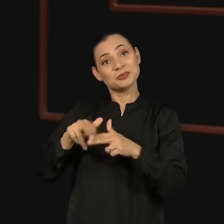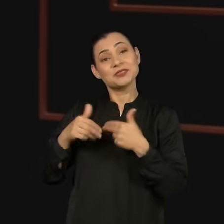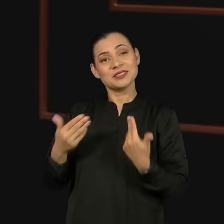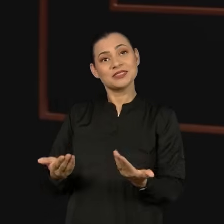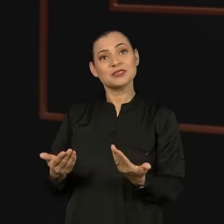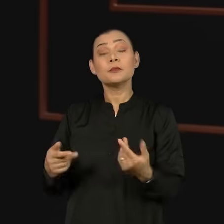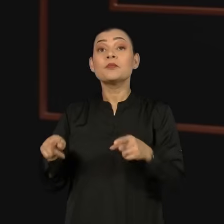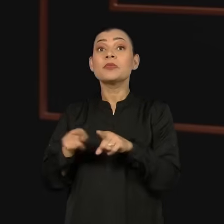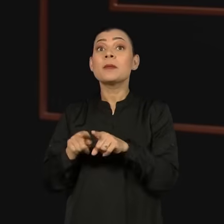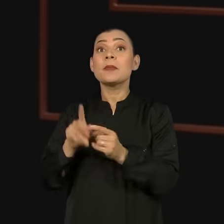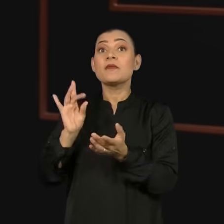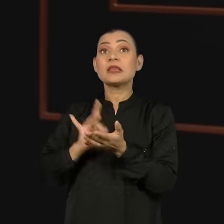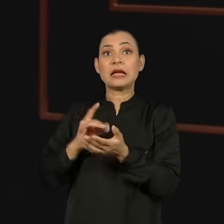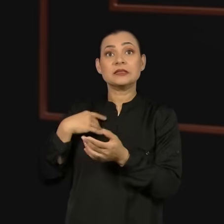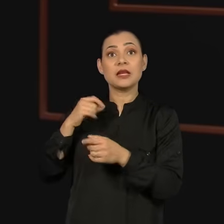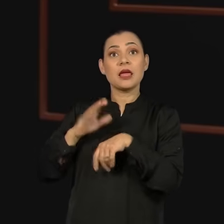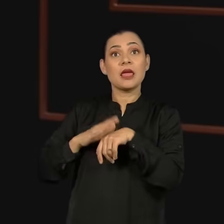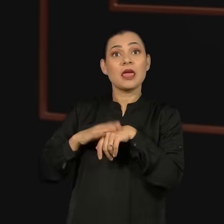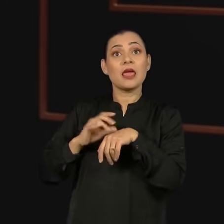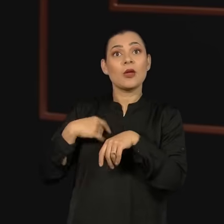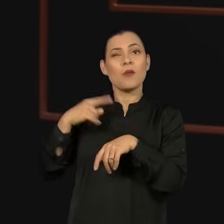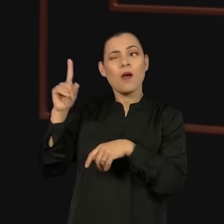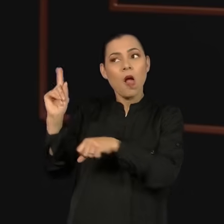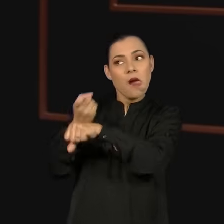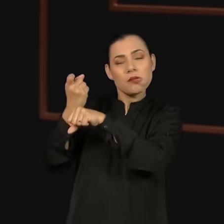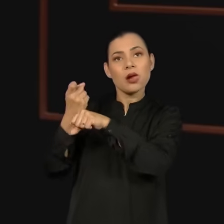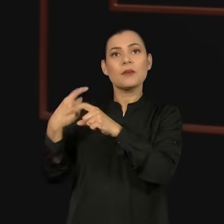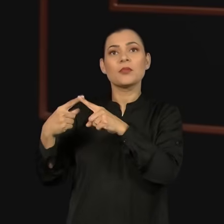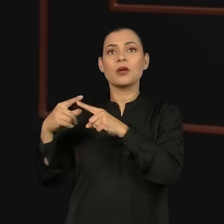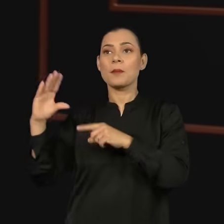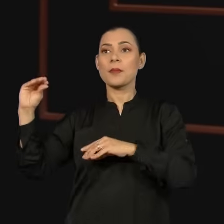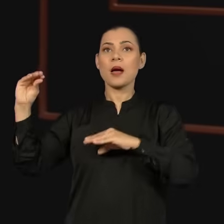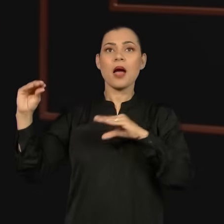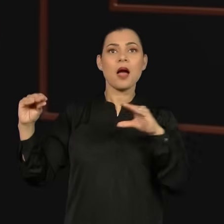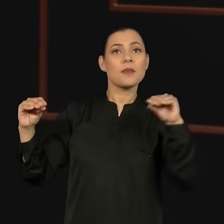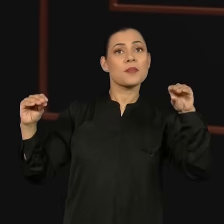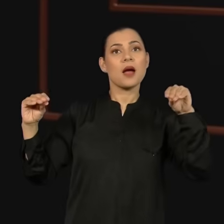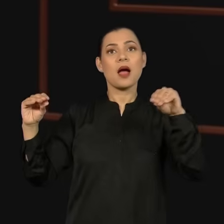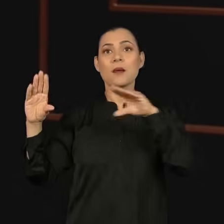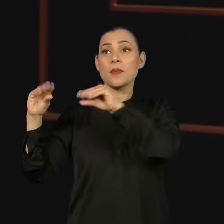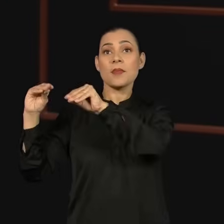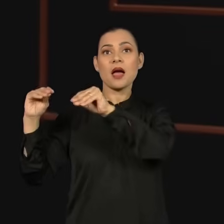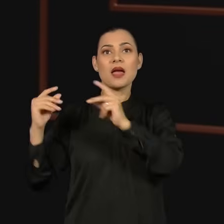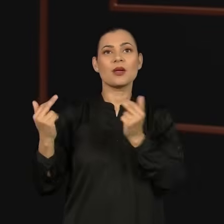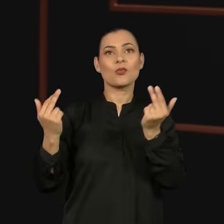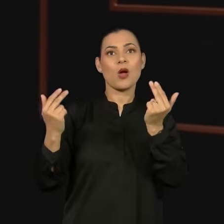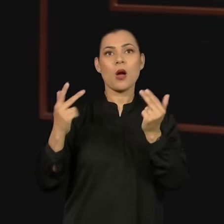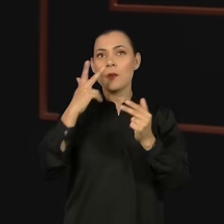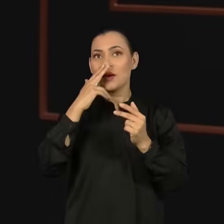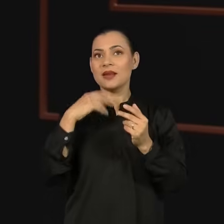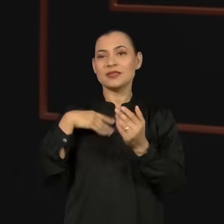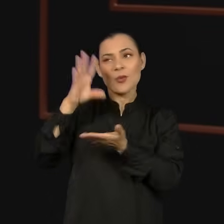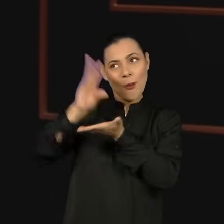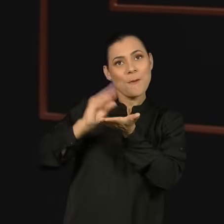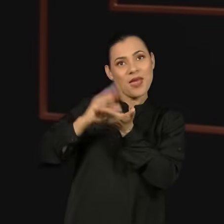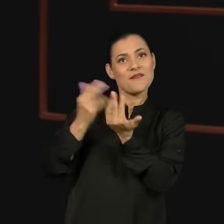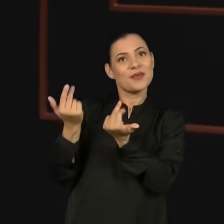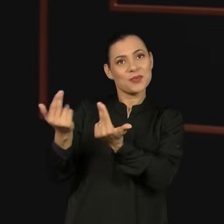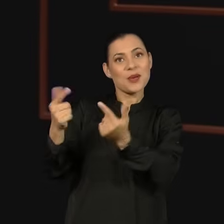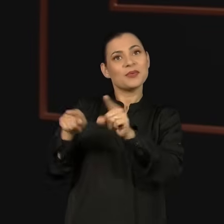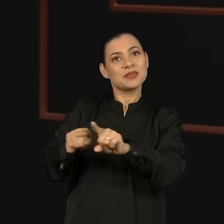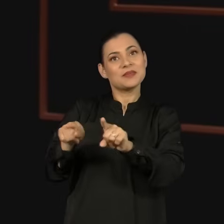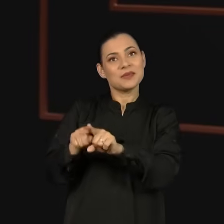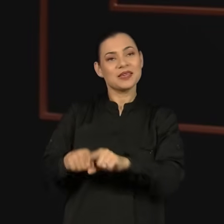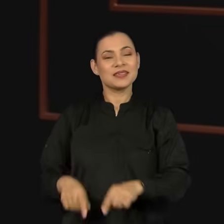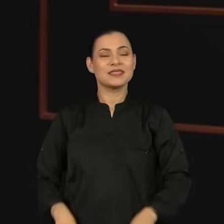Inclusive, eu roubei uma coisa que um fala e ainda mais, e fala exatamente a mesma coisa. De vez em quando o Tíbio e Perônio fazem